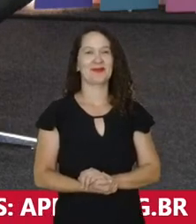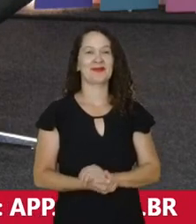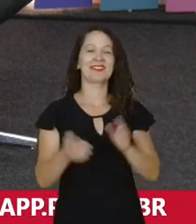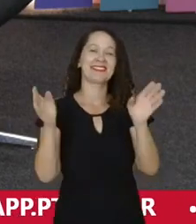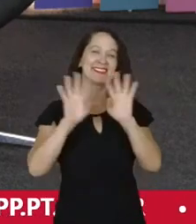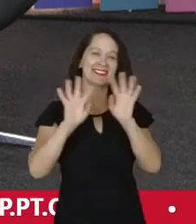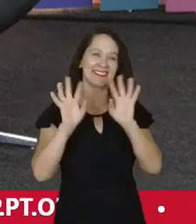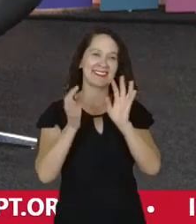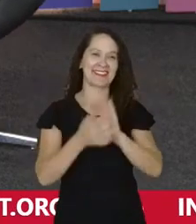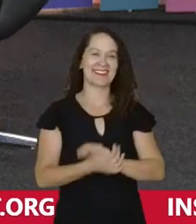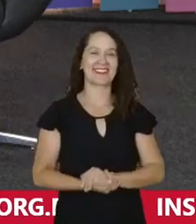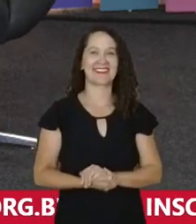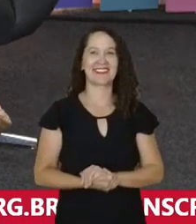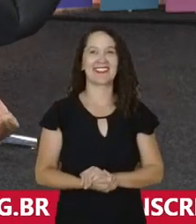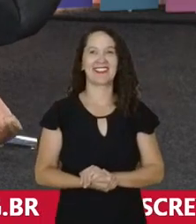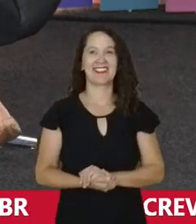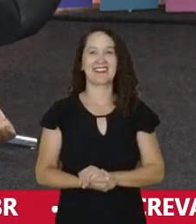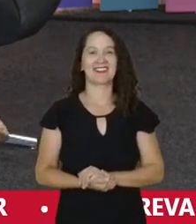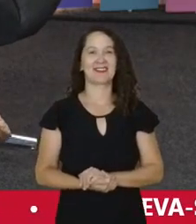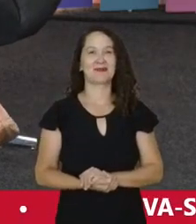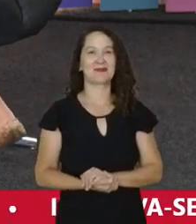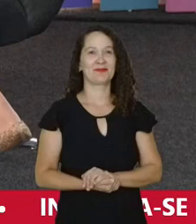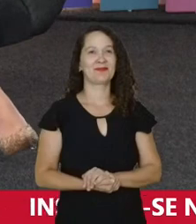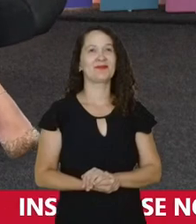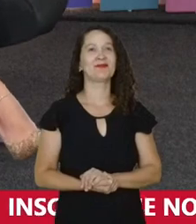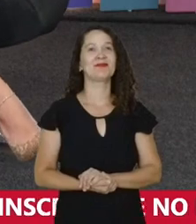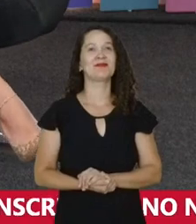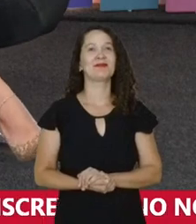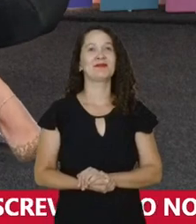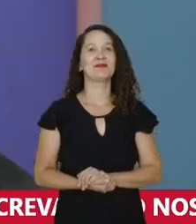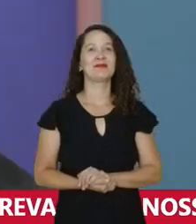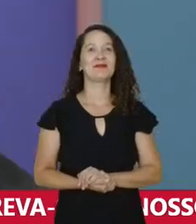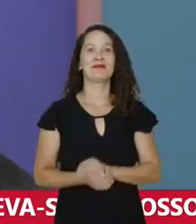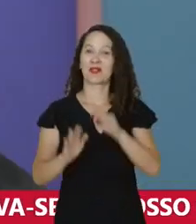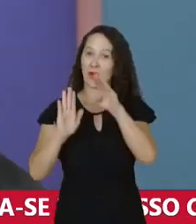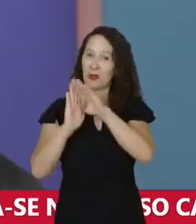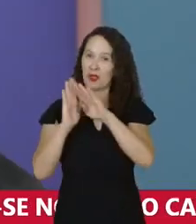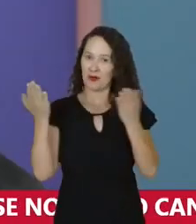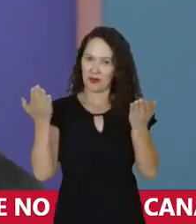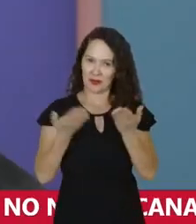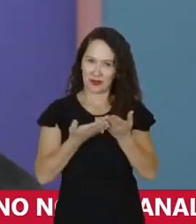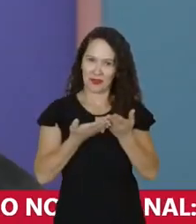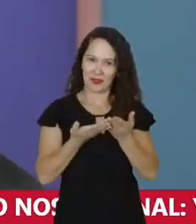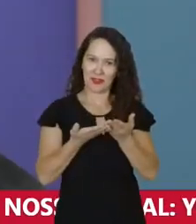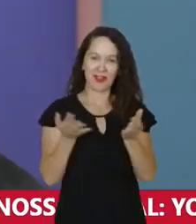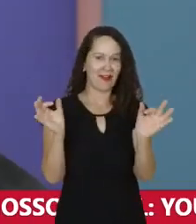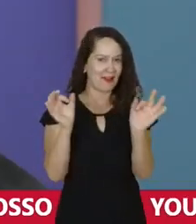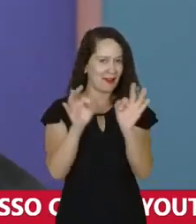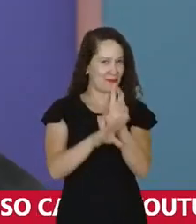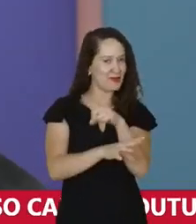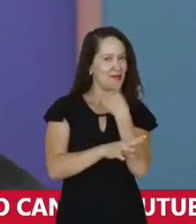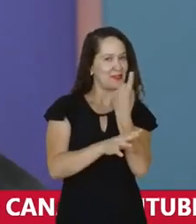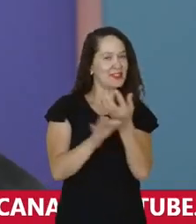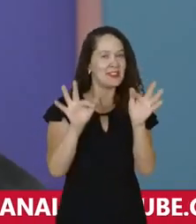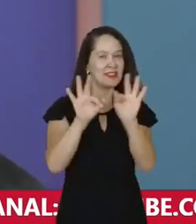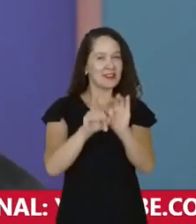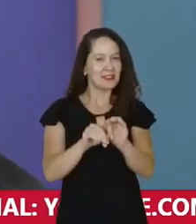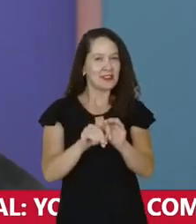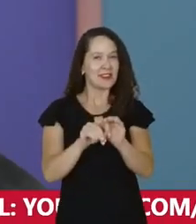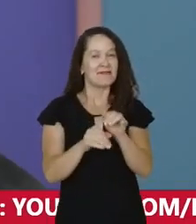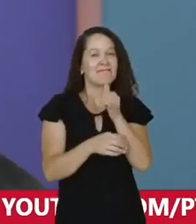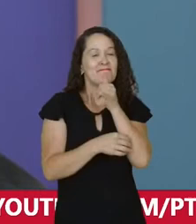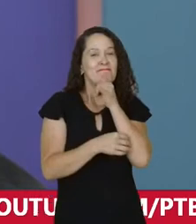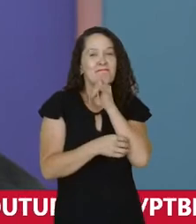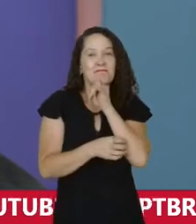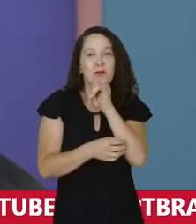Até mais. Até mais. Obrigada. O programa de hoje fica por aqui. A gente encerra com a triste